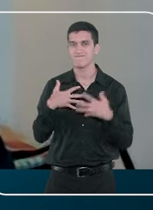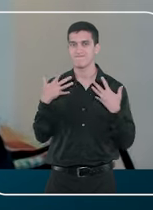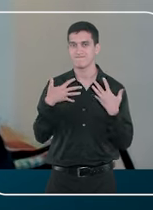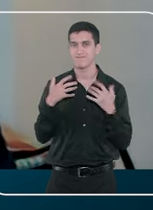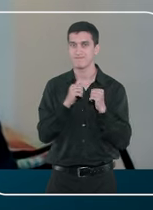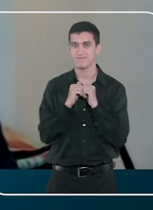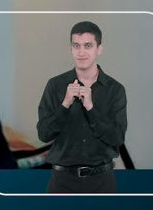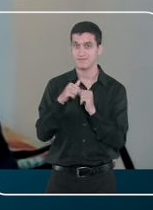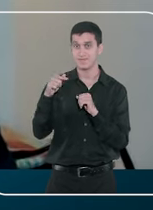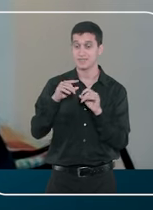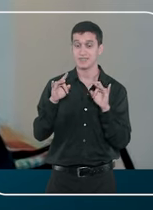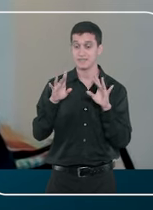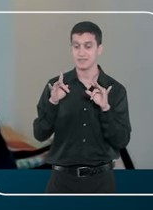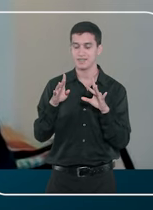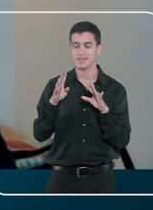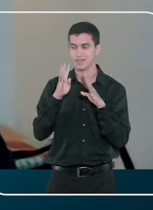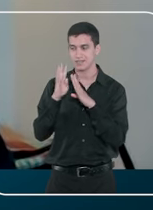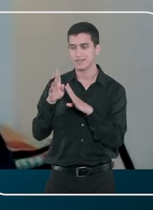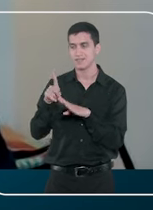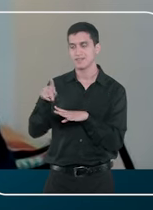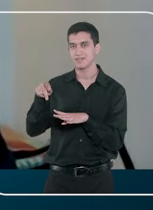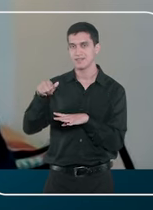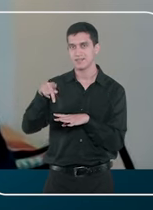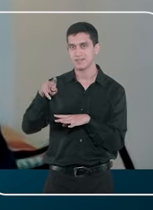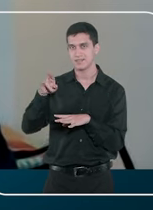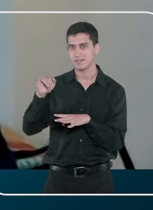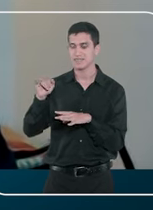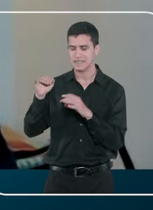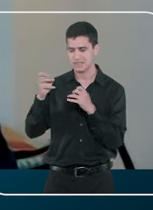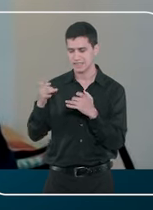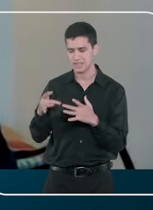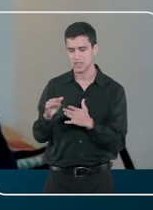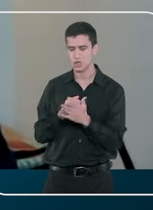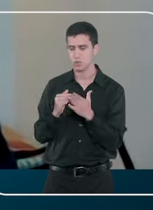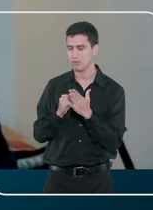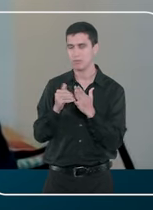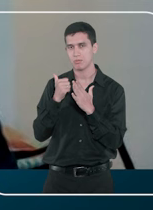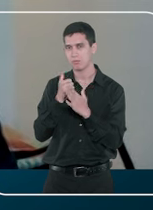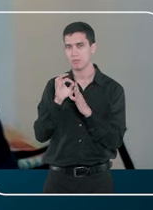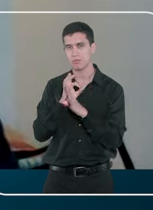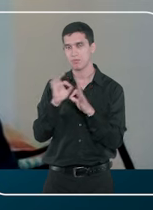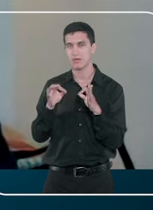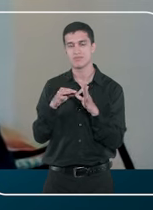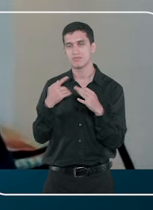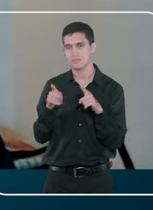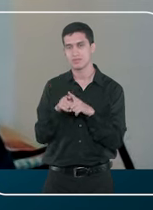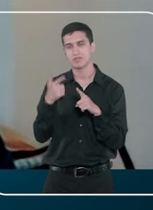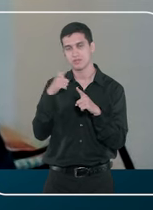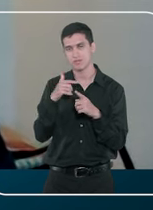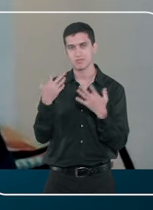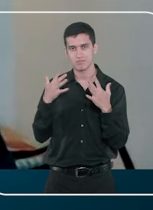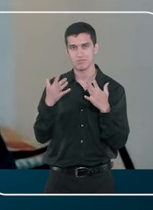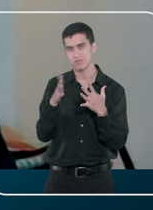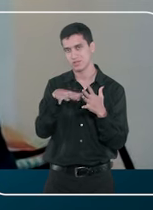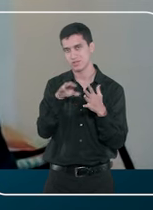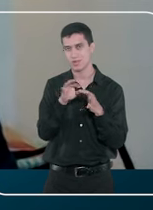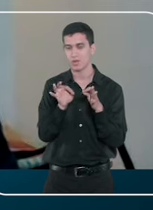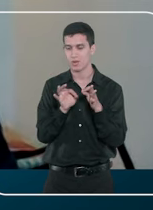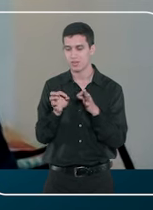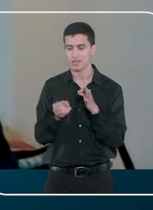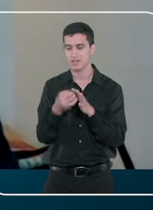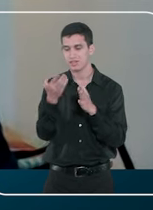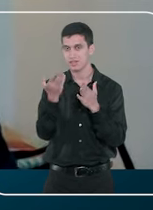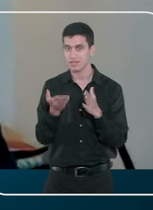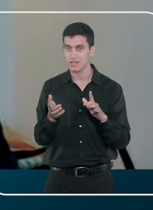participar, um presente ouvir a professora Andréia, sempre muito clara, muito precisa na exposição. E, enfim, parabenizá-los mais uma vez pelo conteúdo do programa.